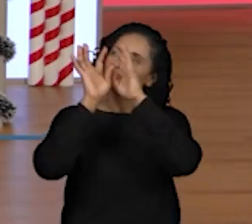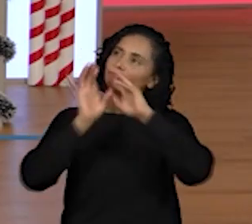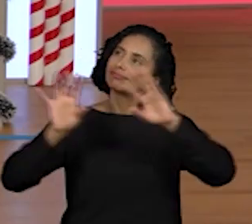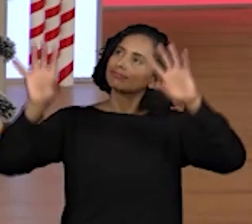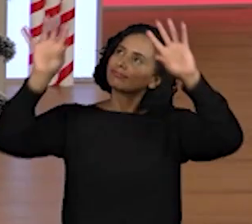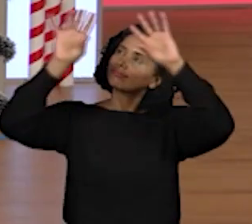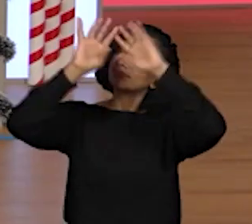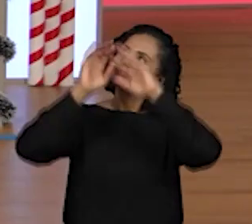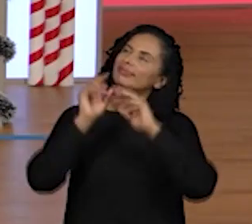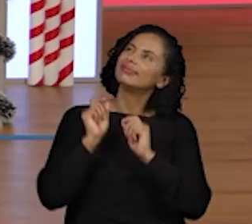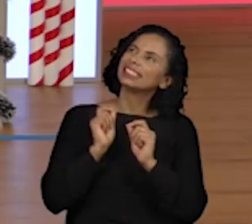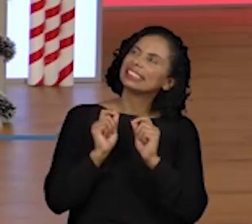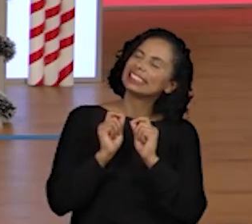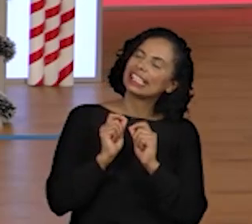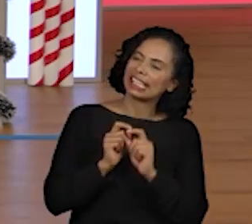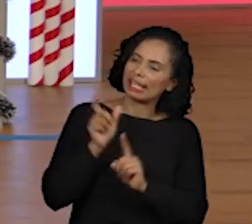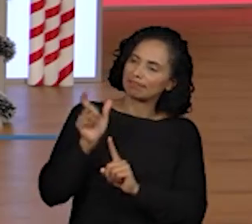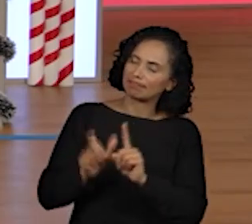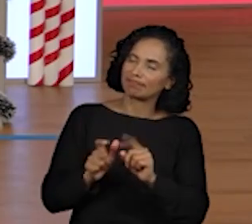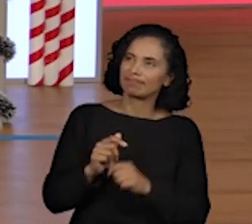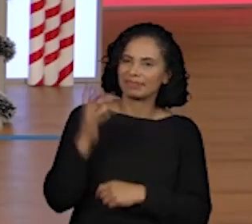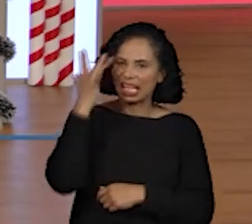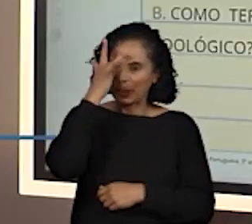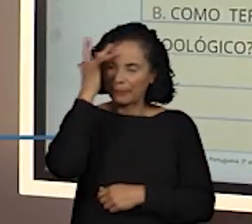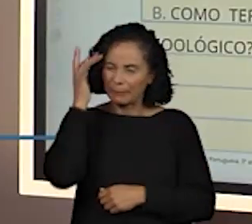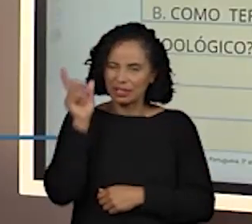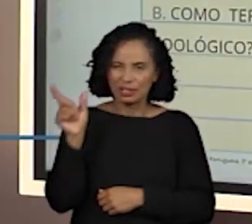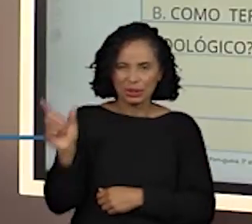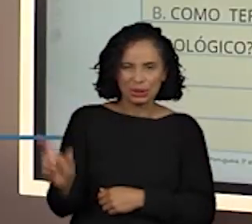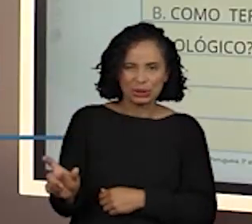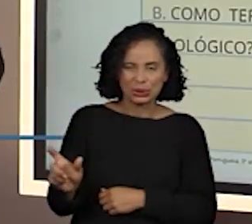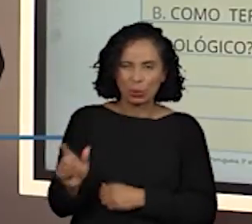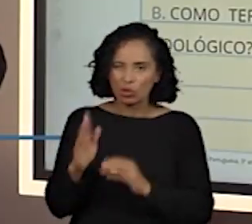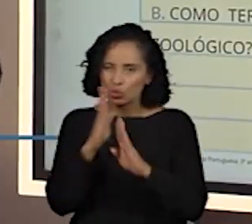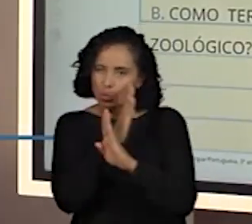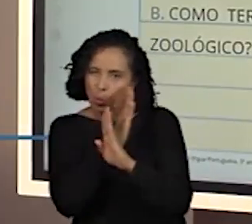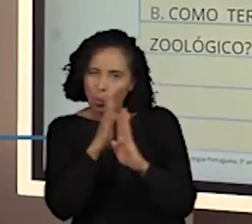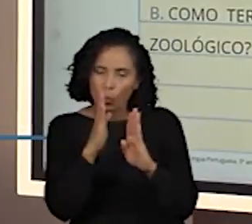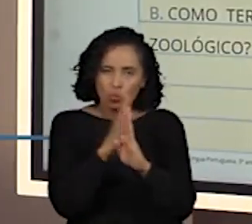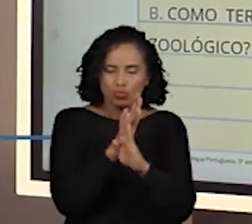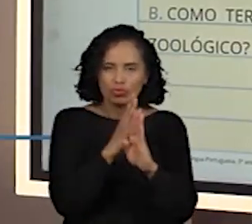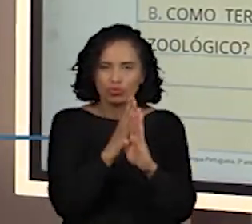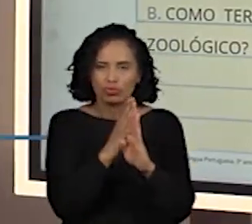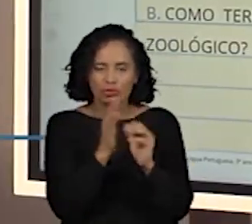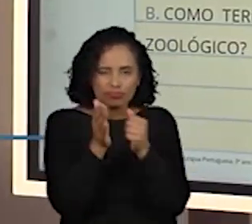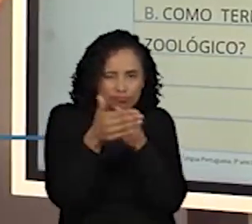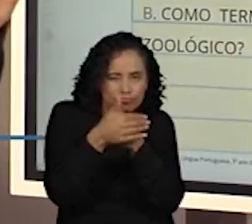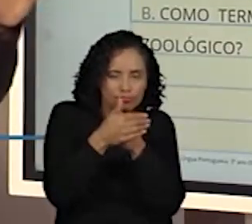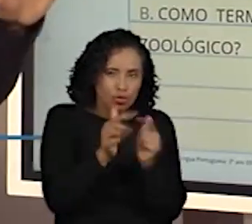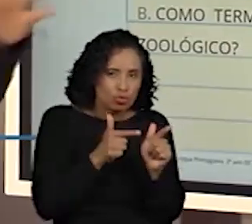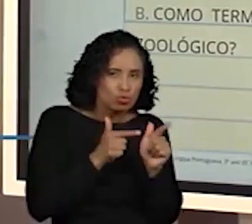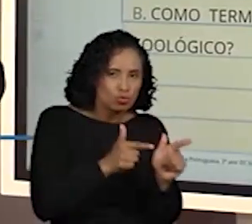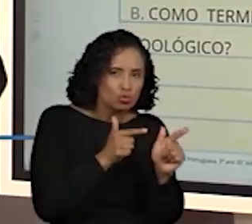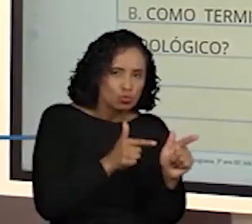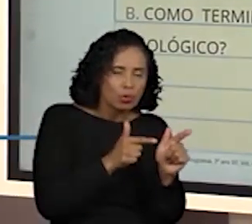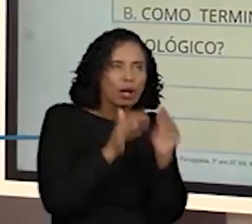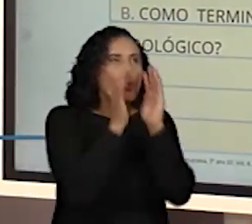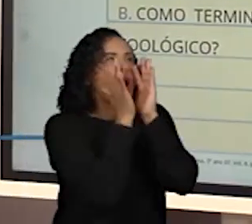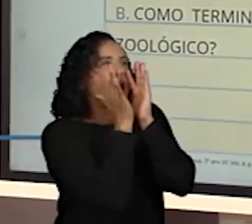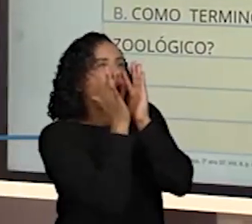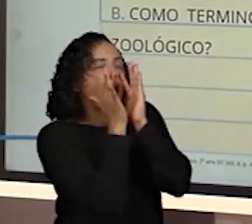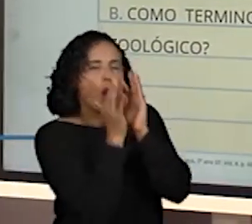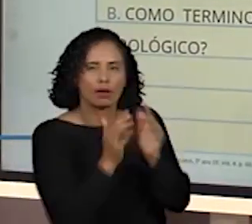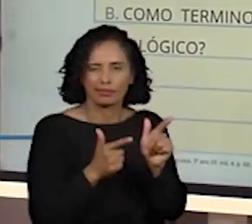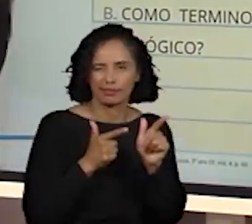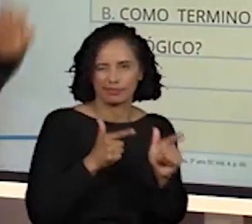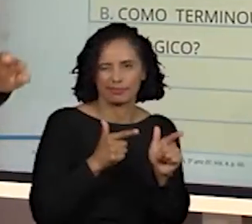acho que não era alguém pregando peça. Parece que não era alguém pregando uma peça, porque realmente parece algo